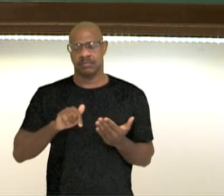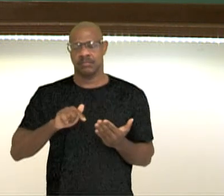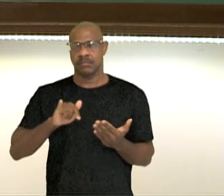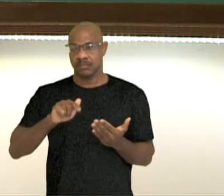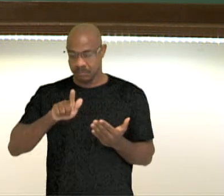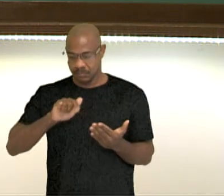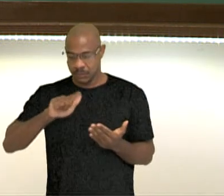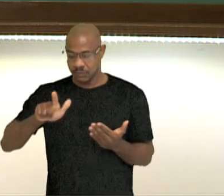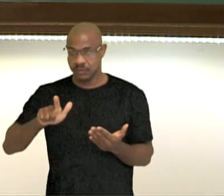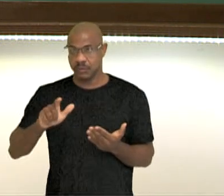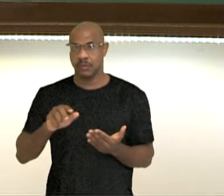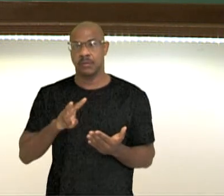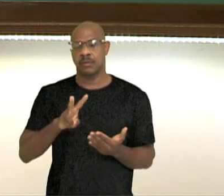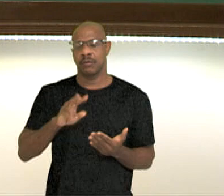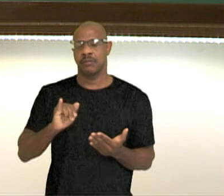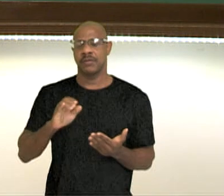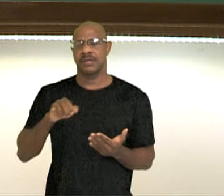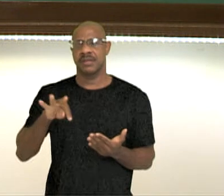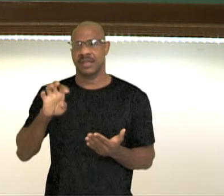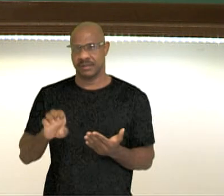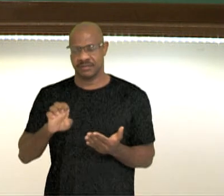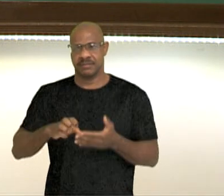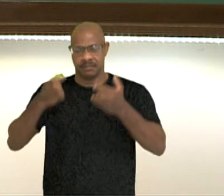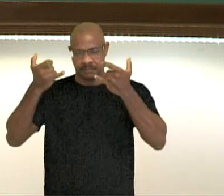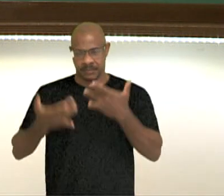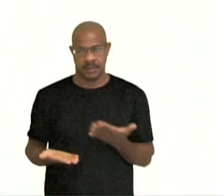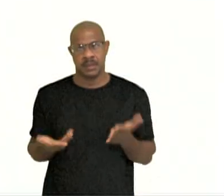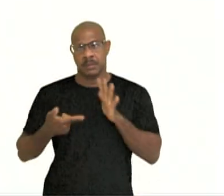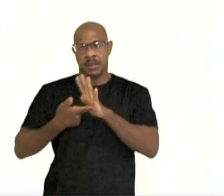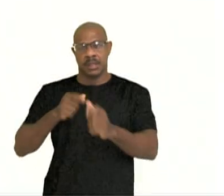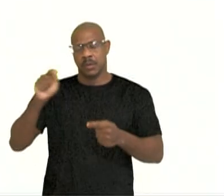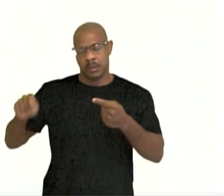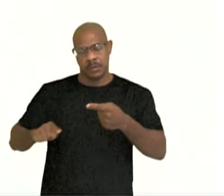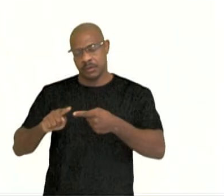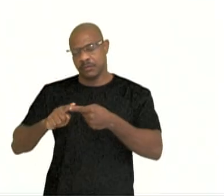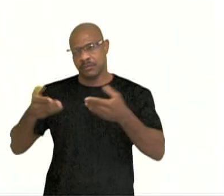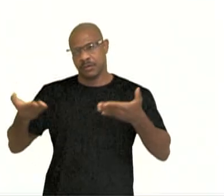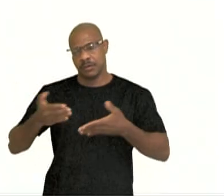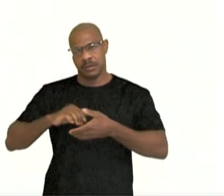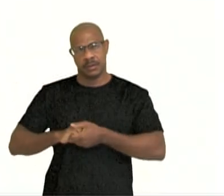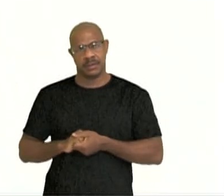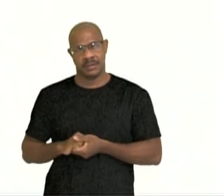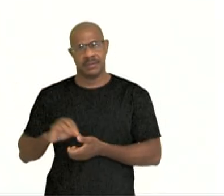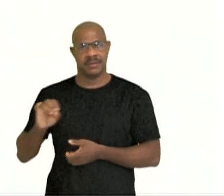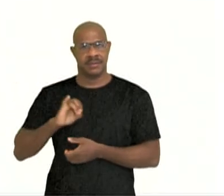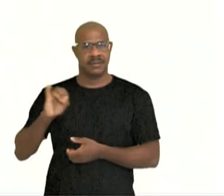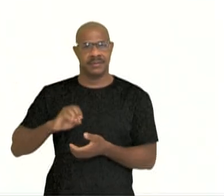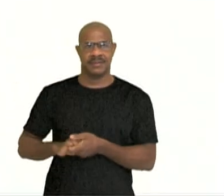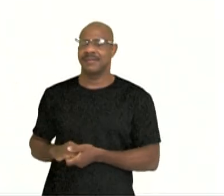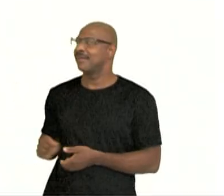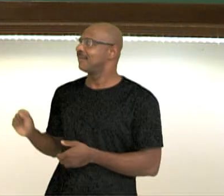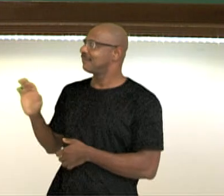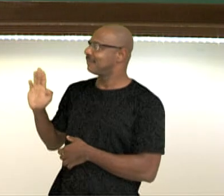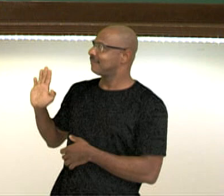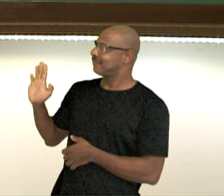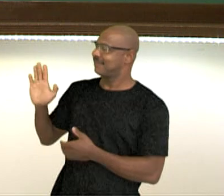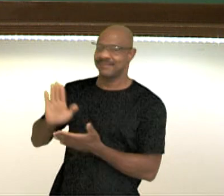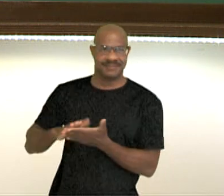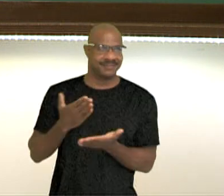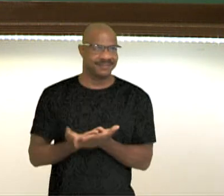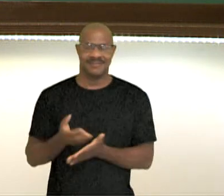Barca do Inferno. Vamos aos nossos objetivos? Mas antes, vamos dar oi ao nosso colega Valdilson. Tudo